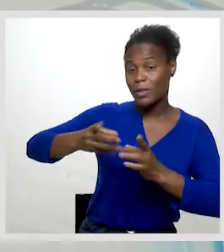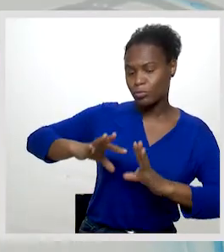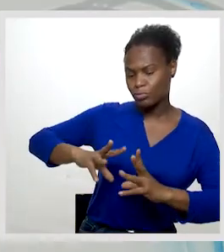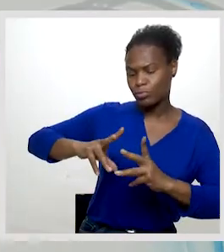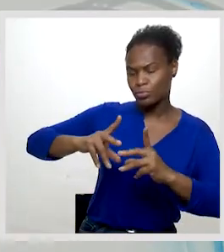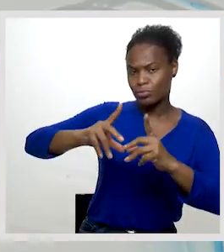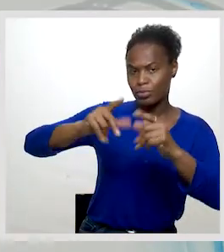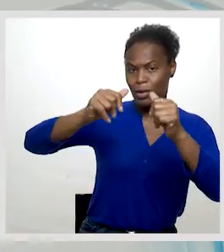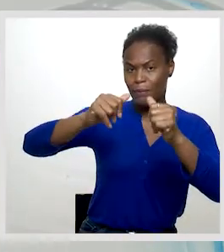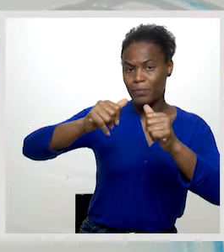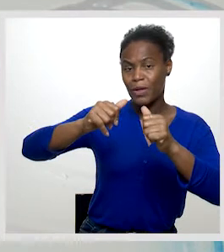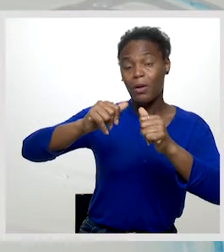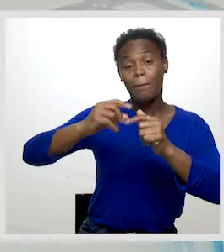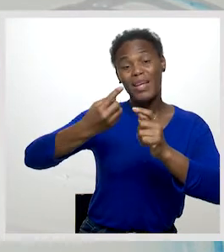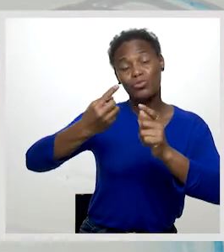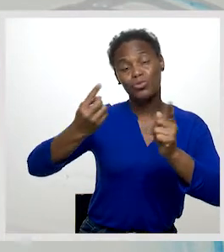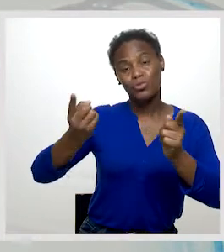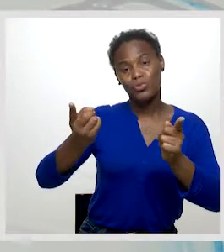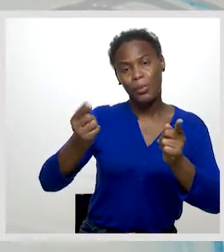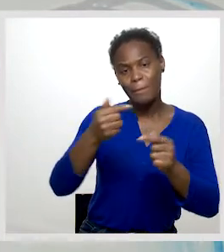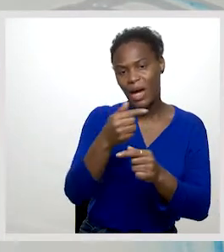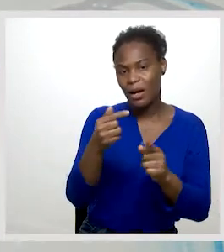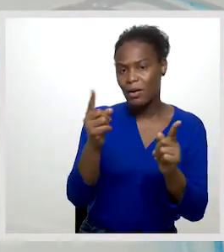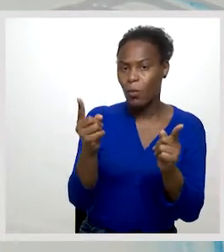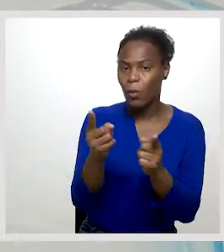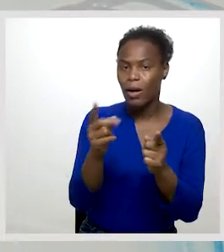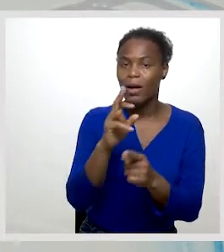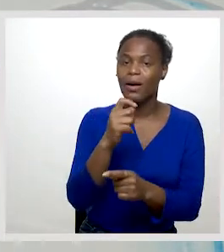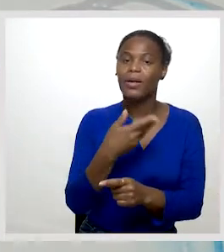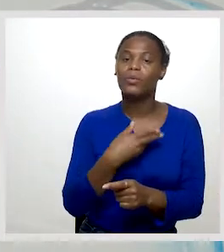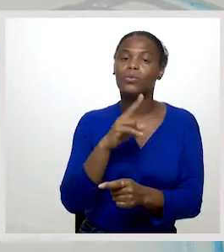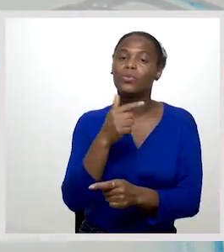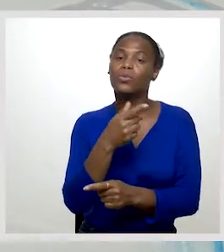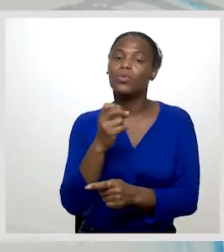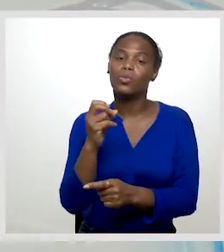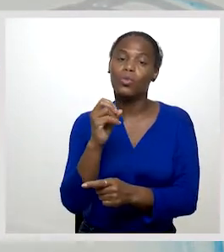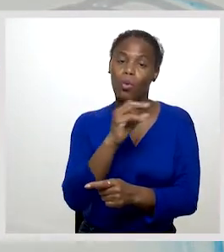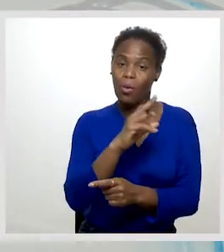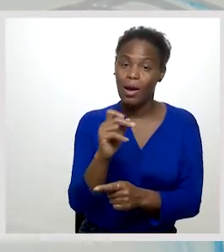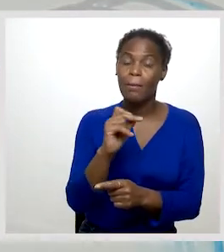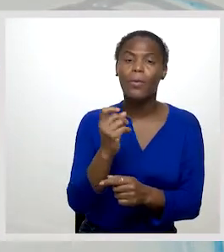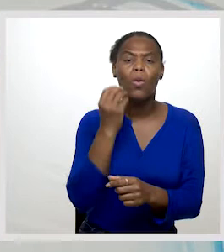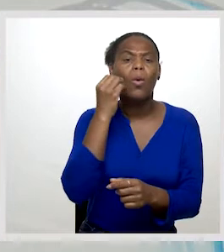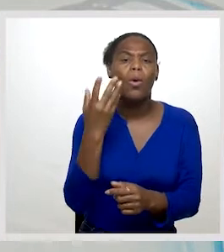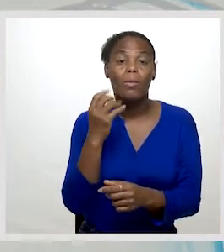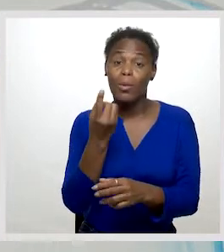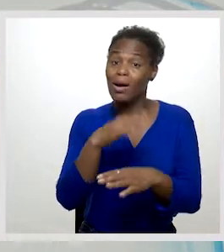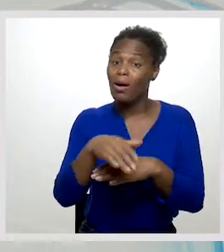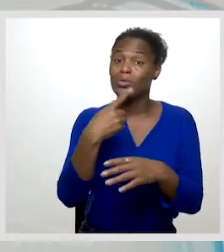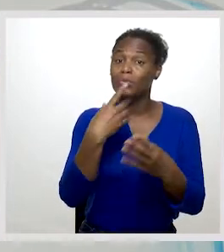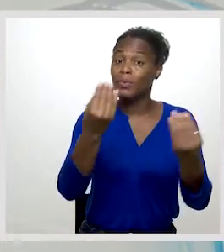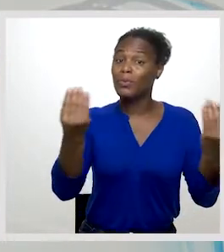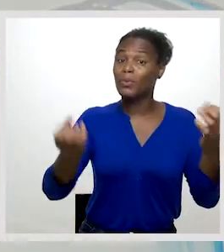uma atmosfera menos redutora. Mas menos redutora, como que evoluiu para uma atmosfera menos redutora? Devido a